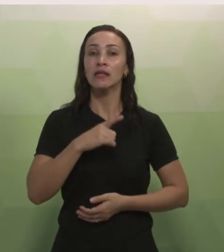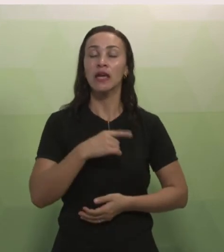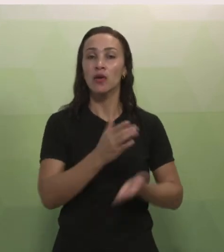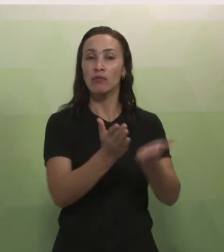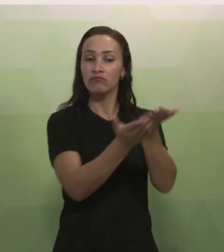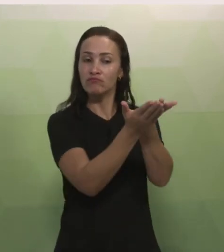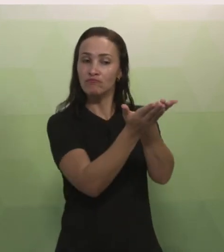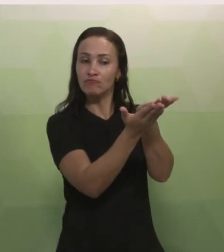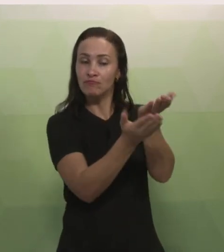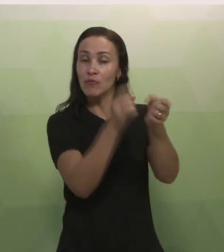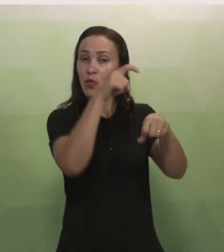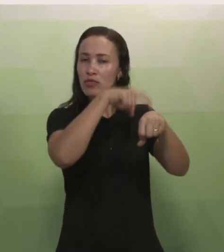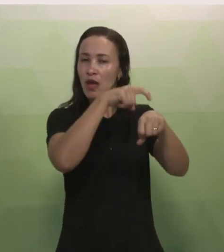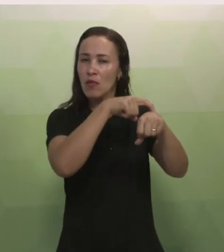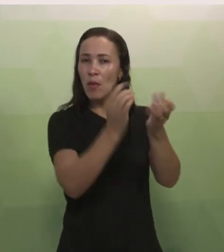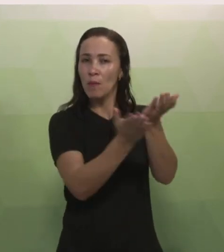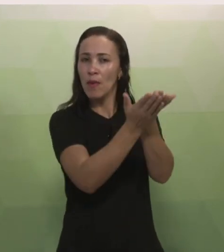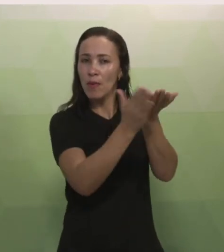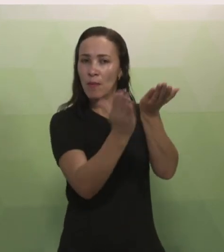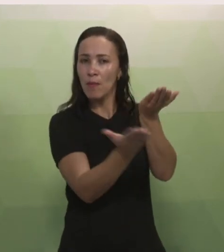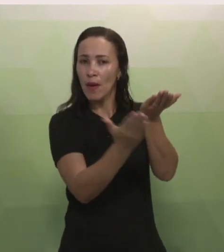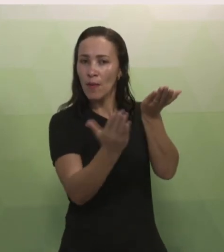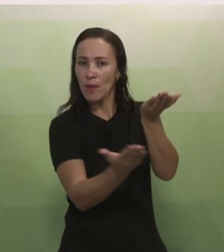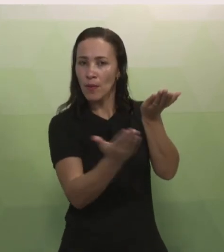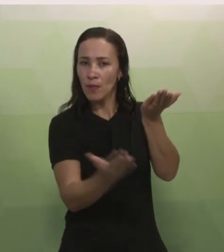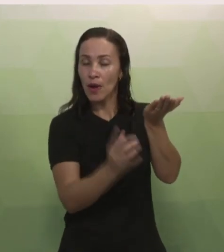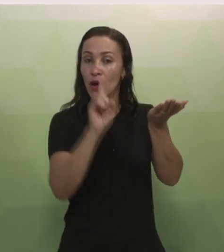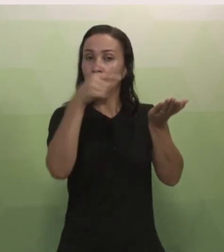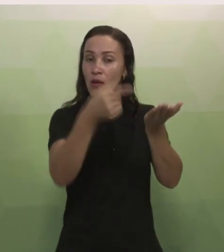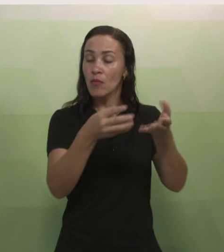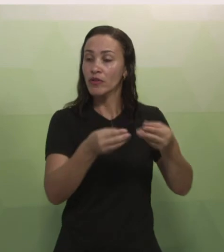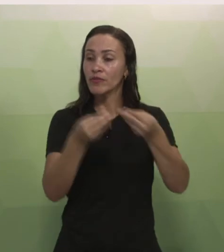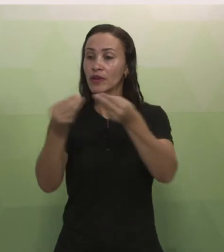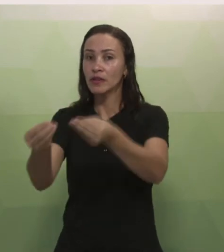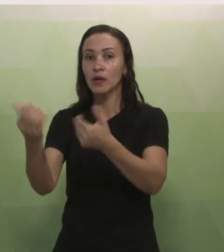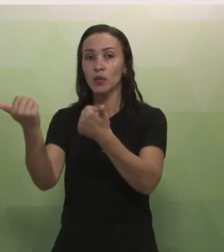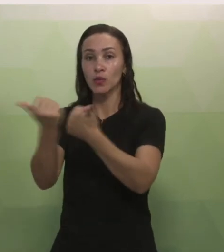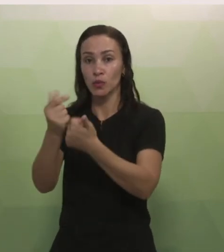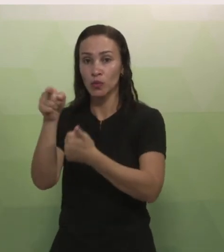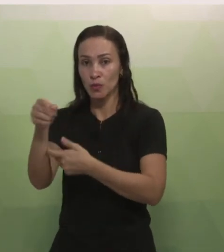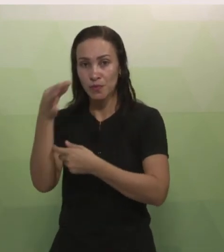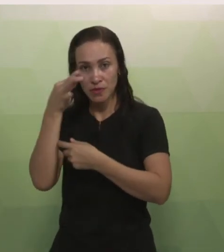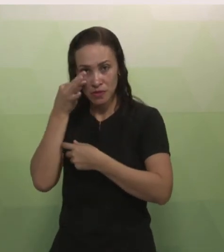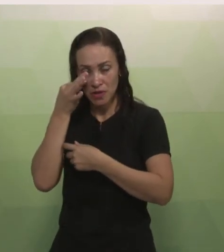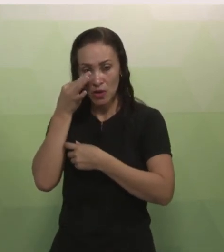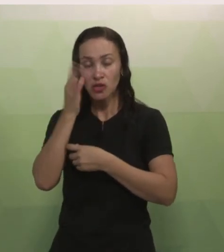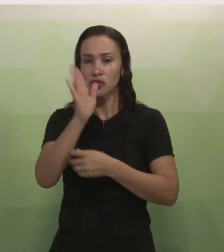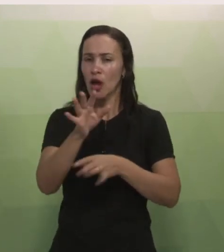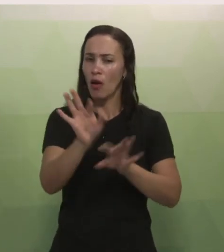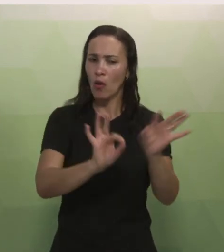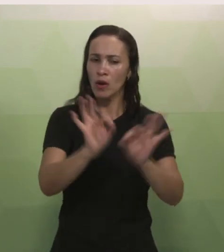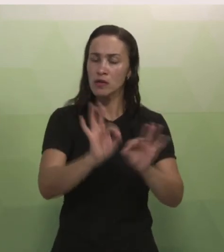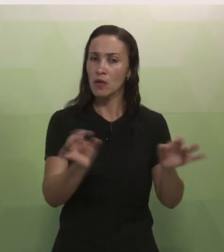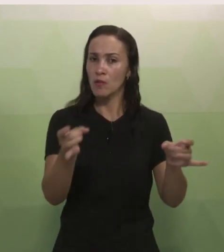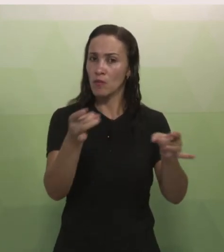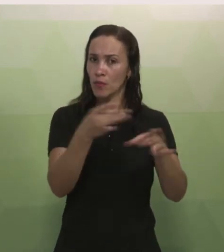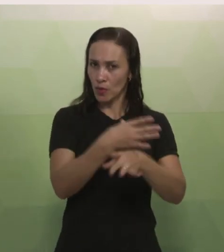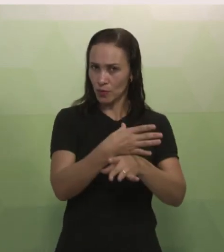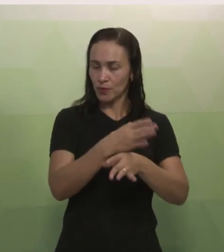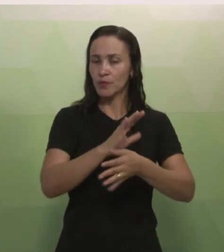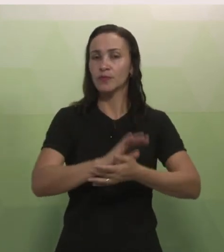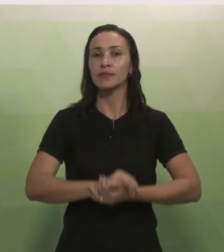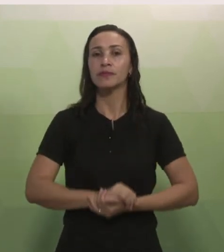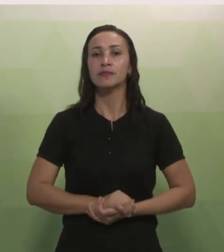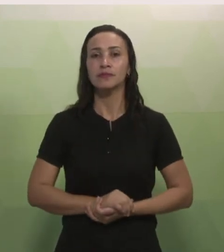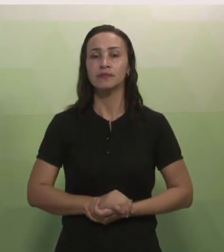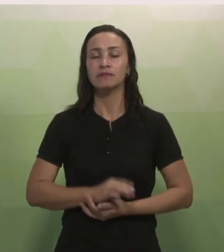numa sequência temporal, que deve ser entregue ao tutor presencial, formatado e padronizado